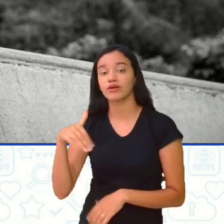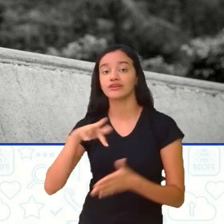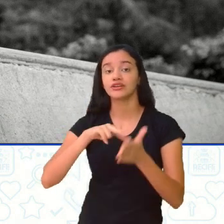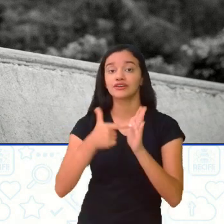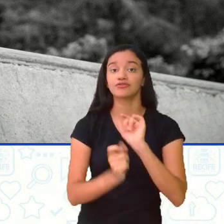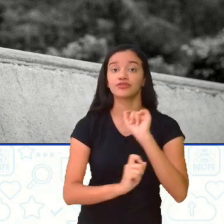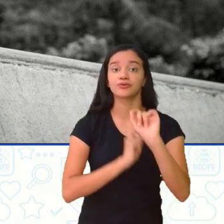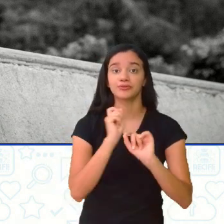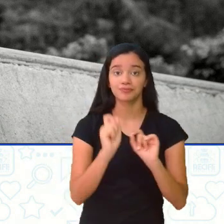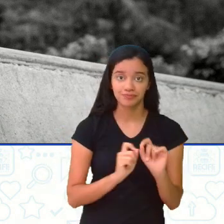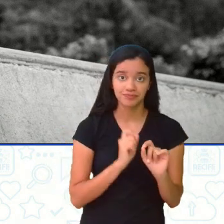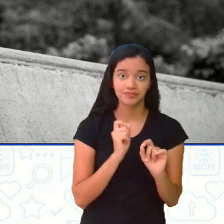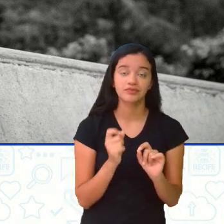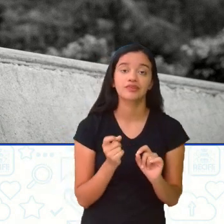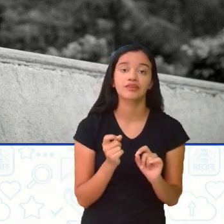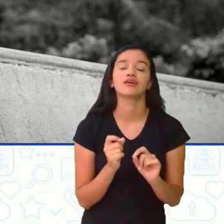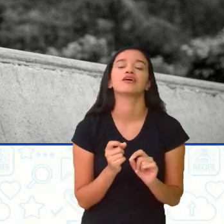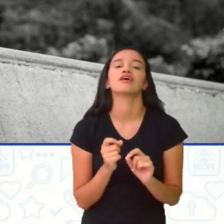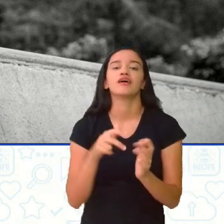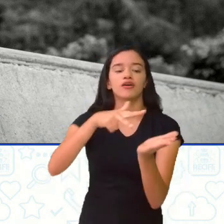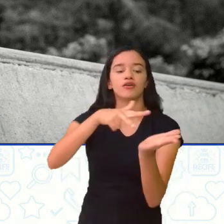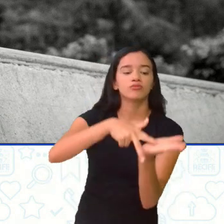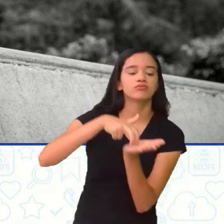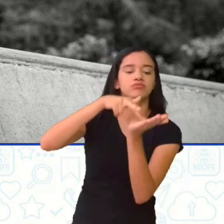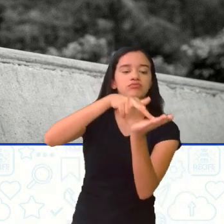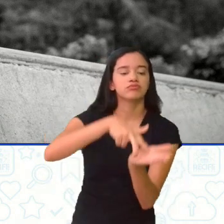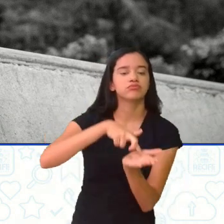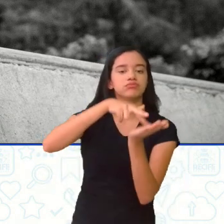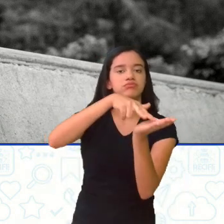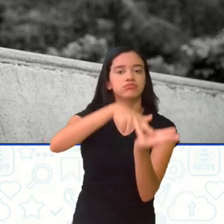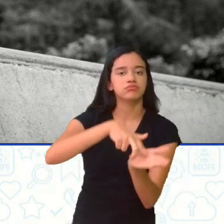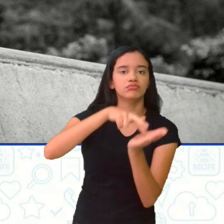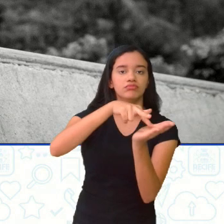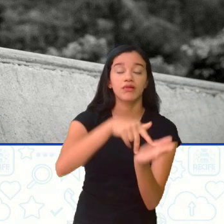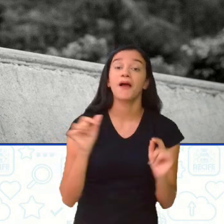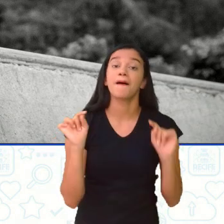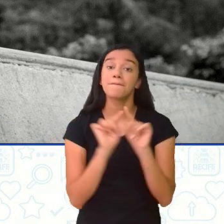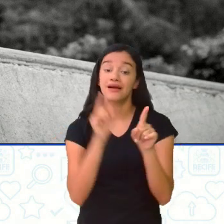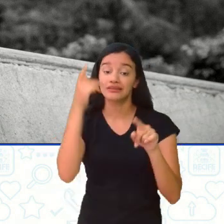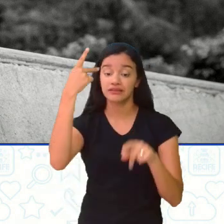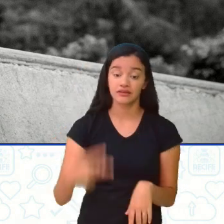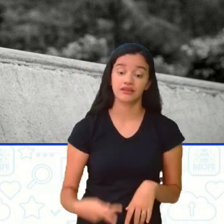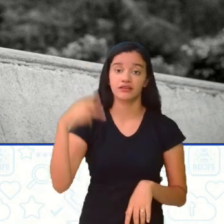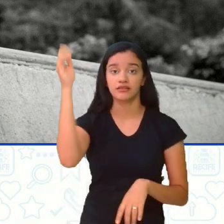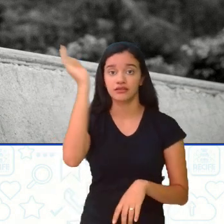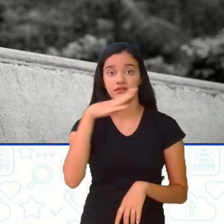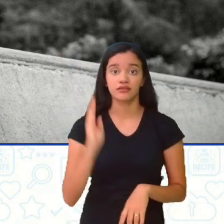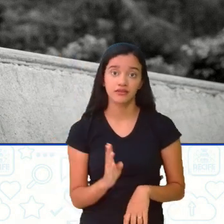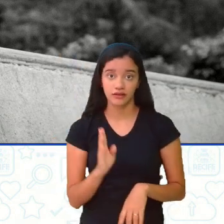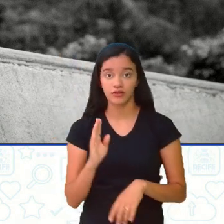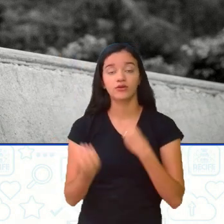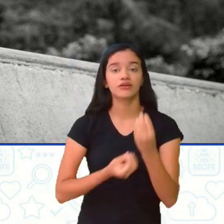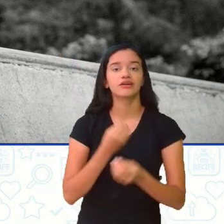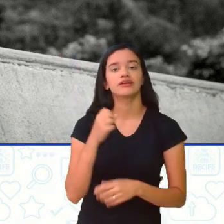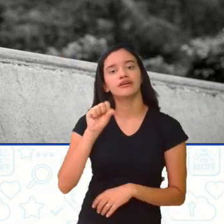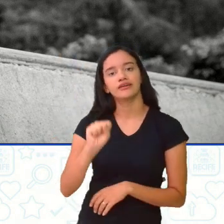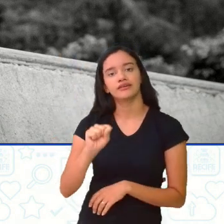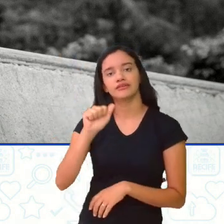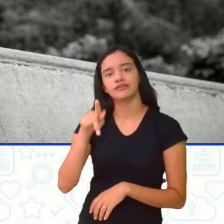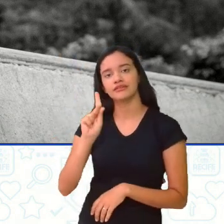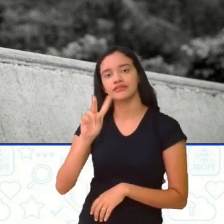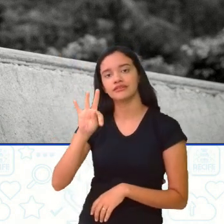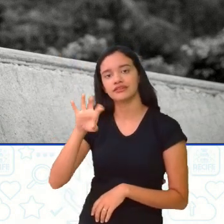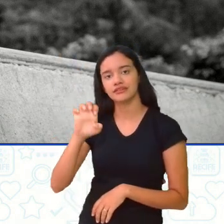tradução significa patins em uma prancha. Porém, no Brasil, né, ficou conhecido aí apenas como